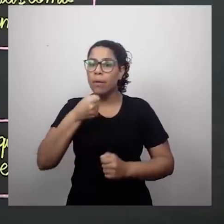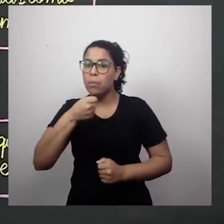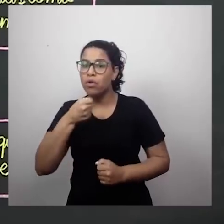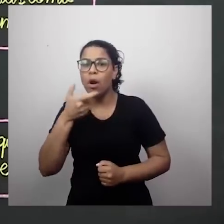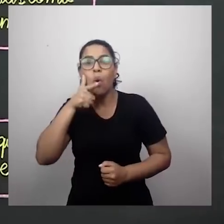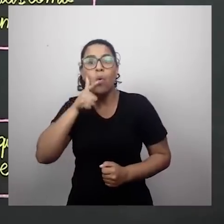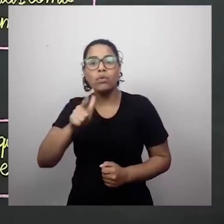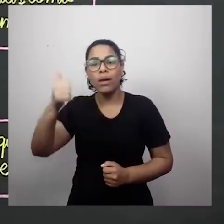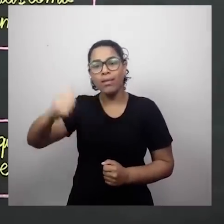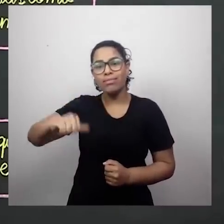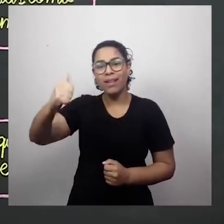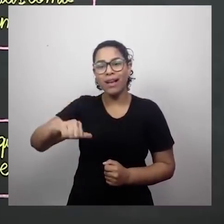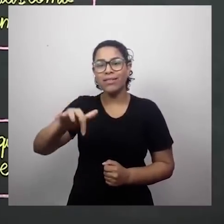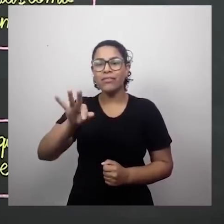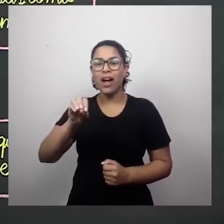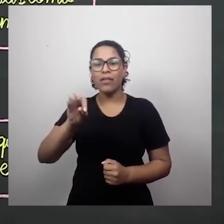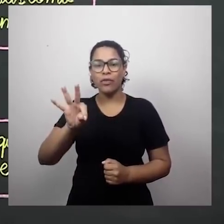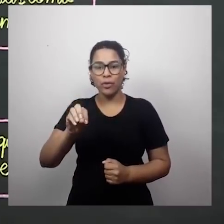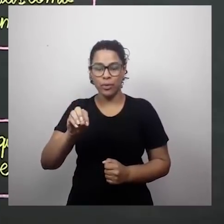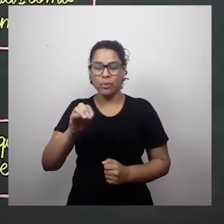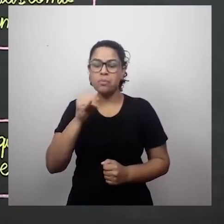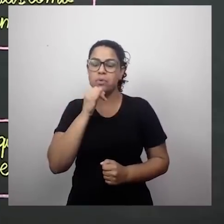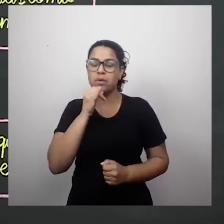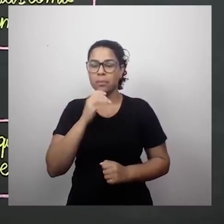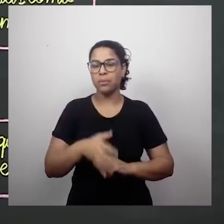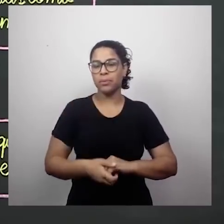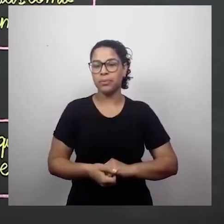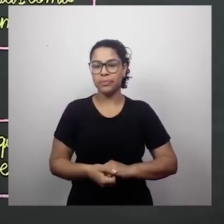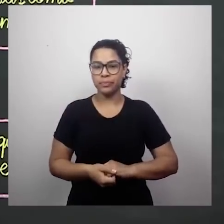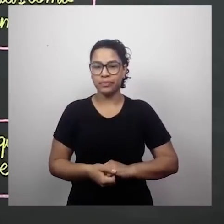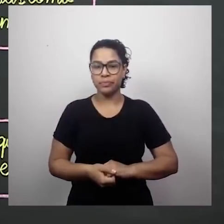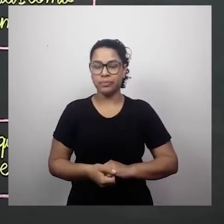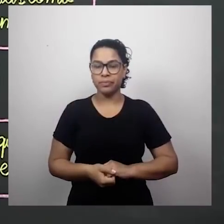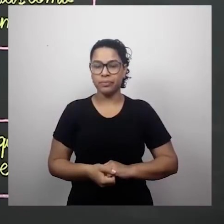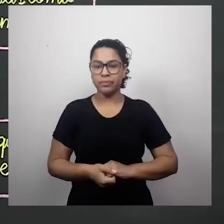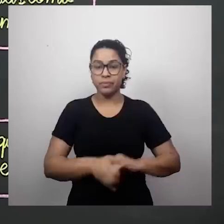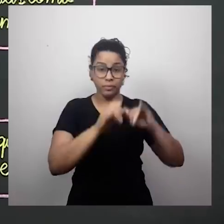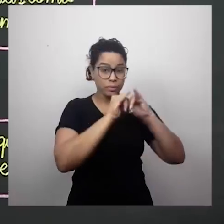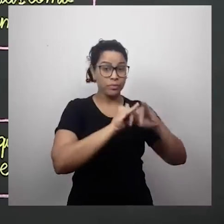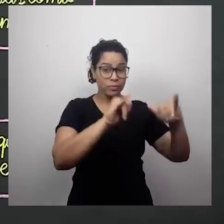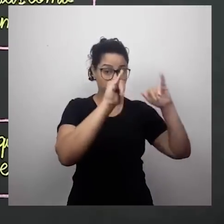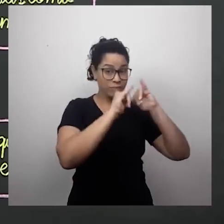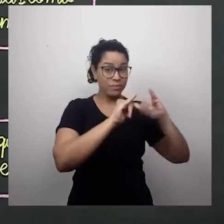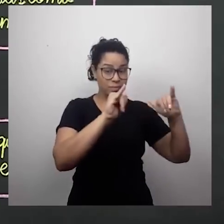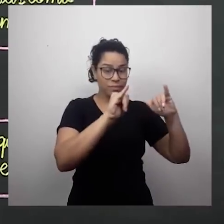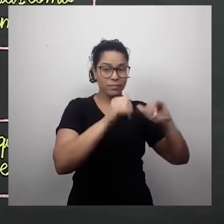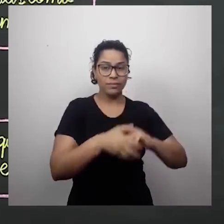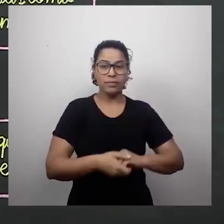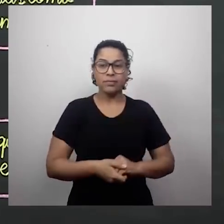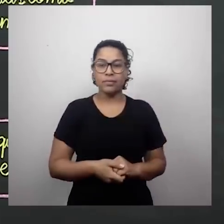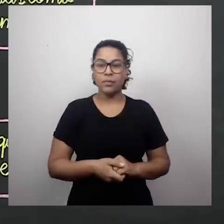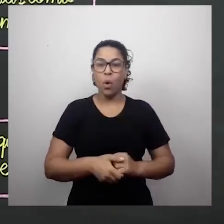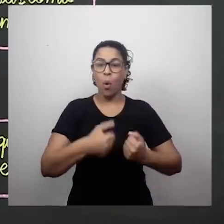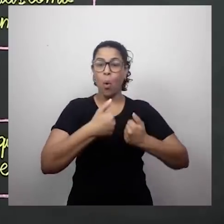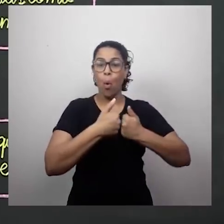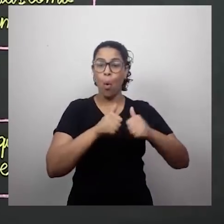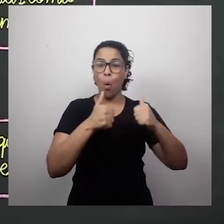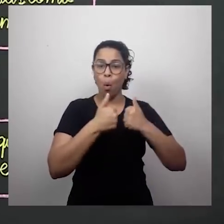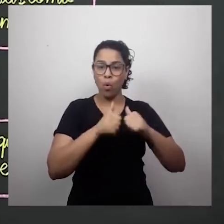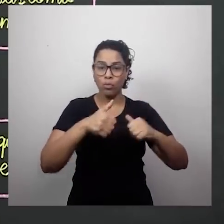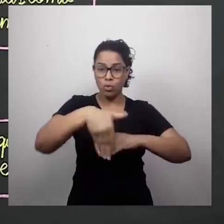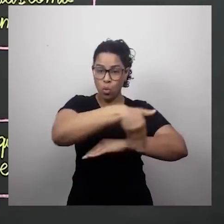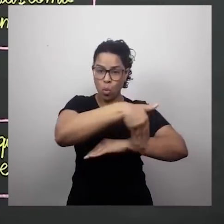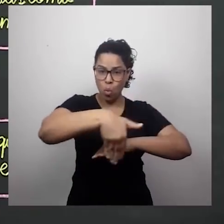fato. Vamos a um exemplo? Vamos imaginar que é uma notícia sobre um acidente com um ônibus em uma rua movimentada de uma